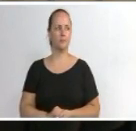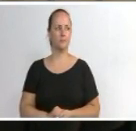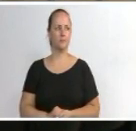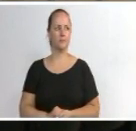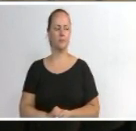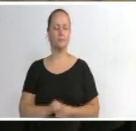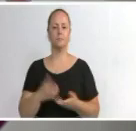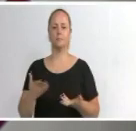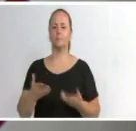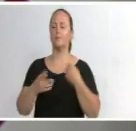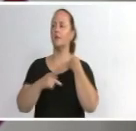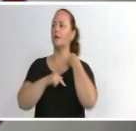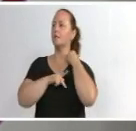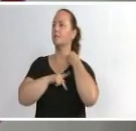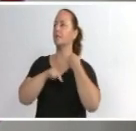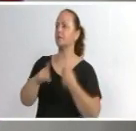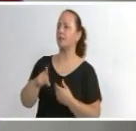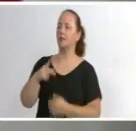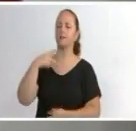Senhor presidente, senhores vereadores,